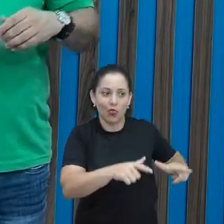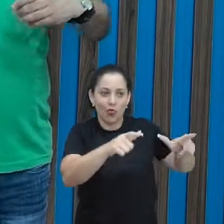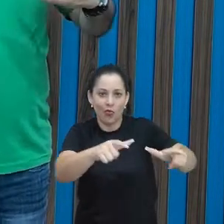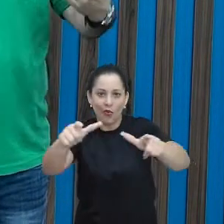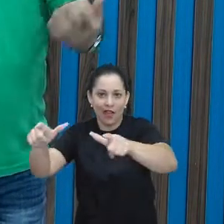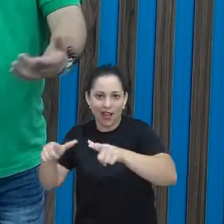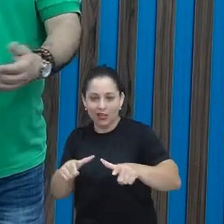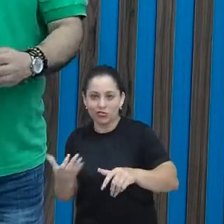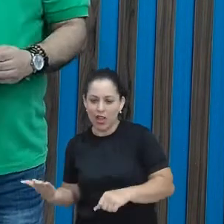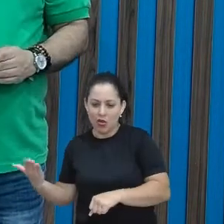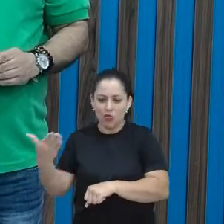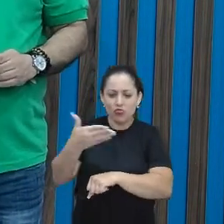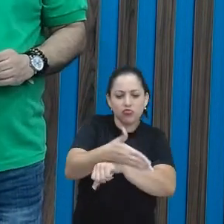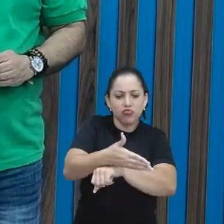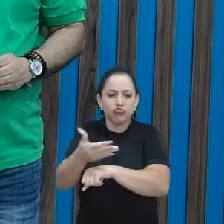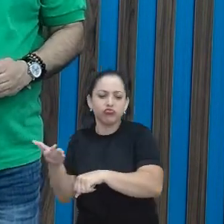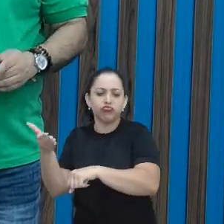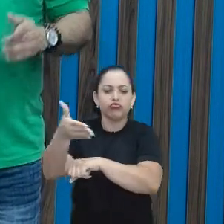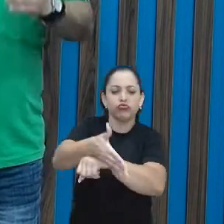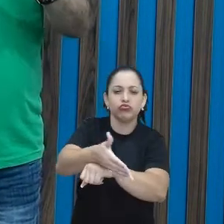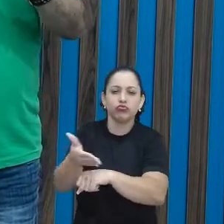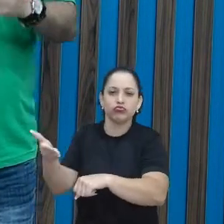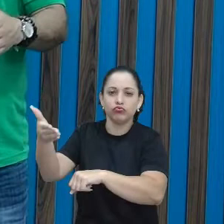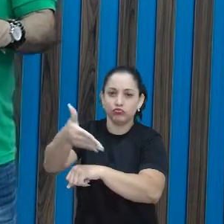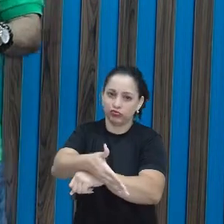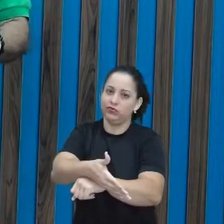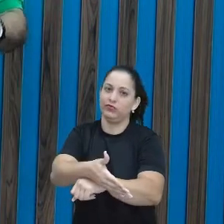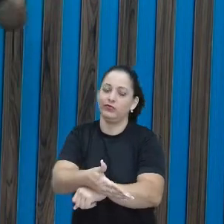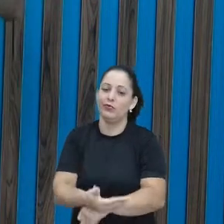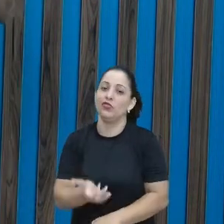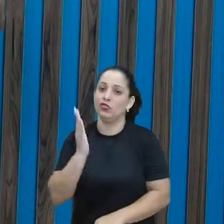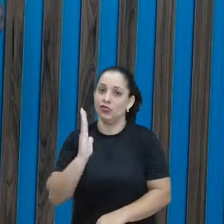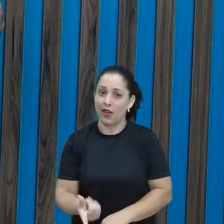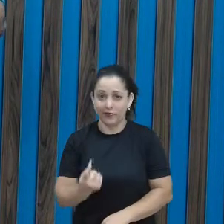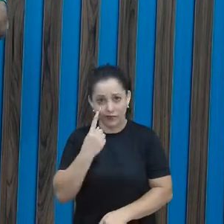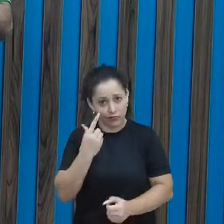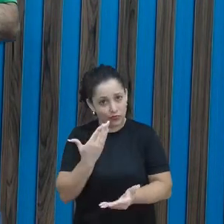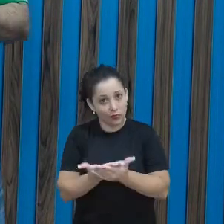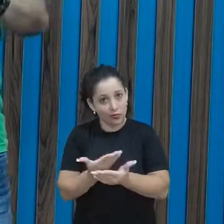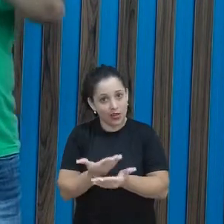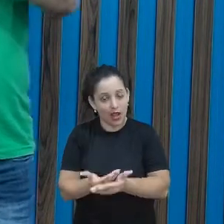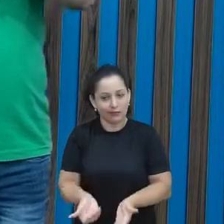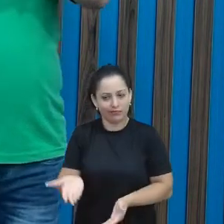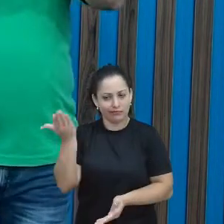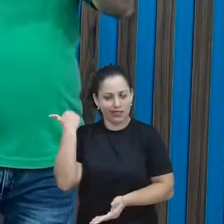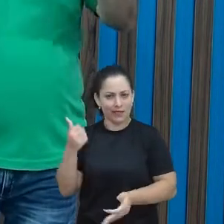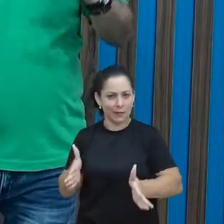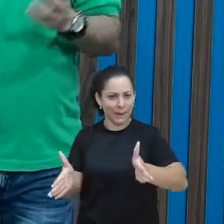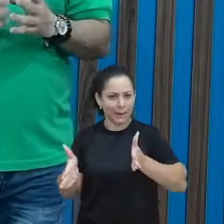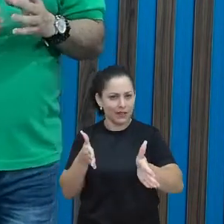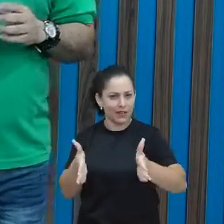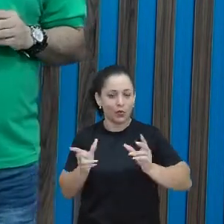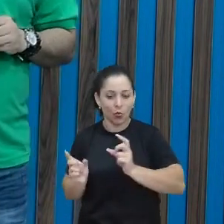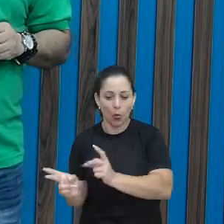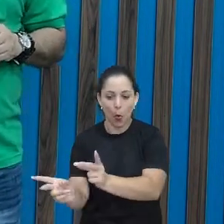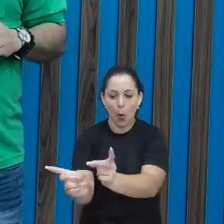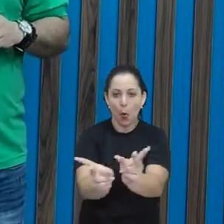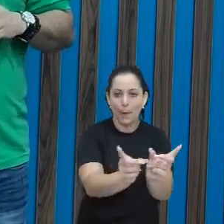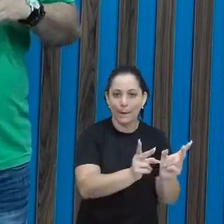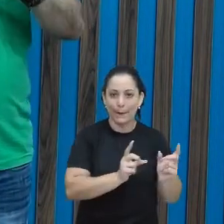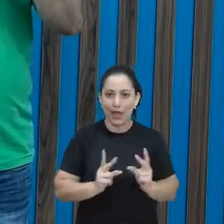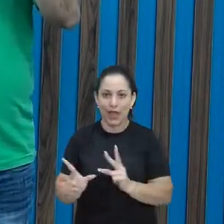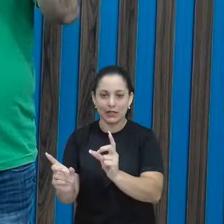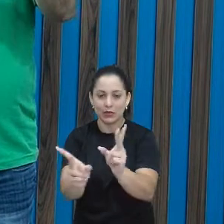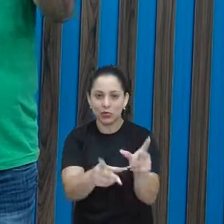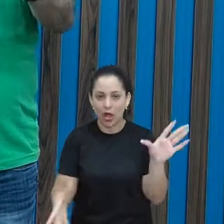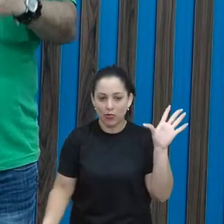aí, das invasões de outros territórios. Então a gente viu que naquele momento, né, o comércio que estava restrito